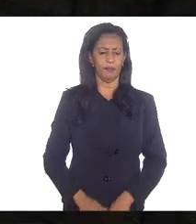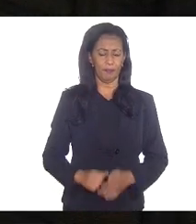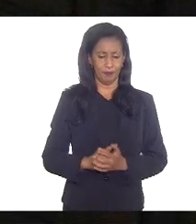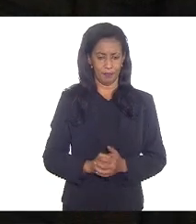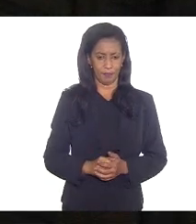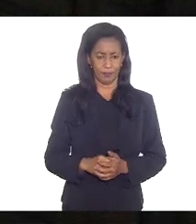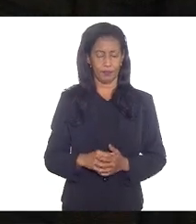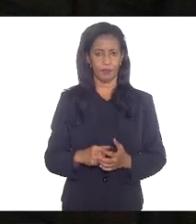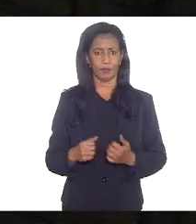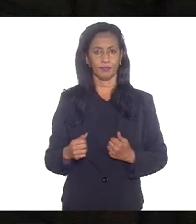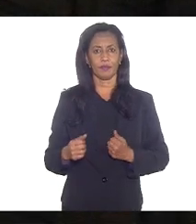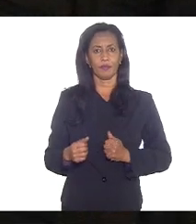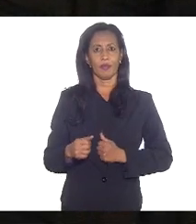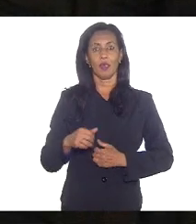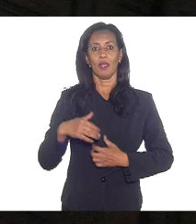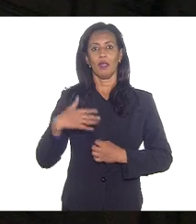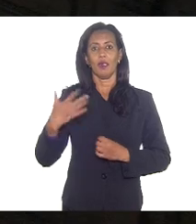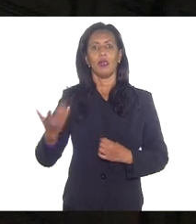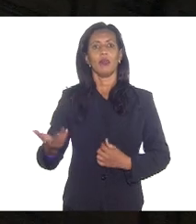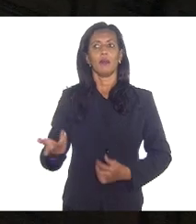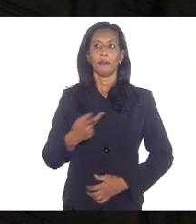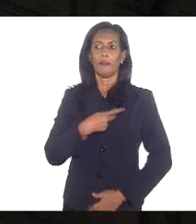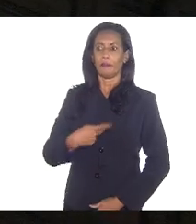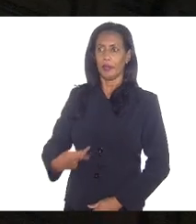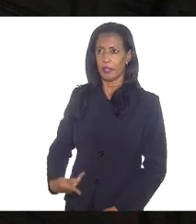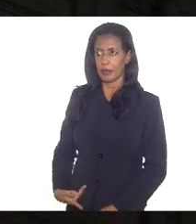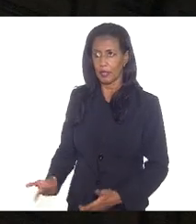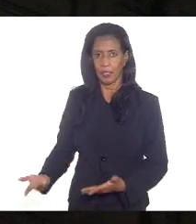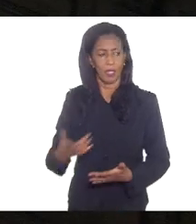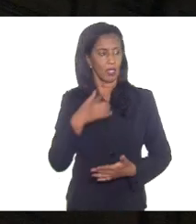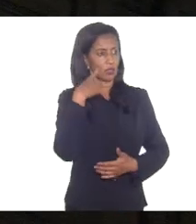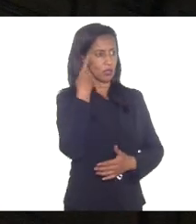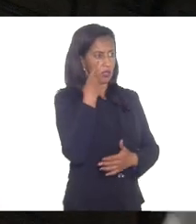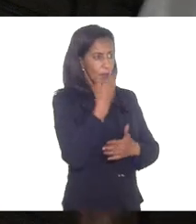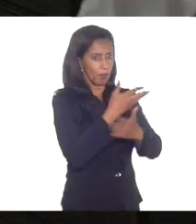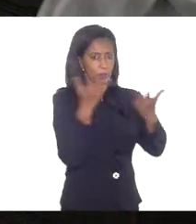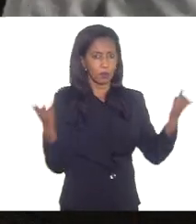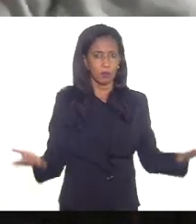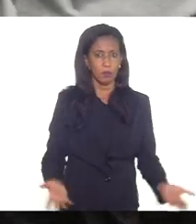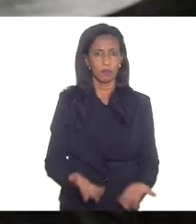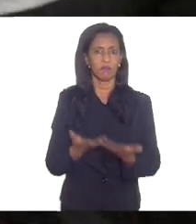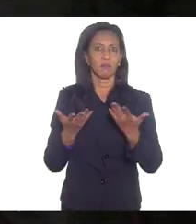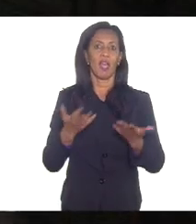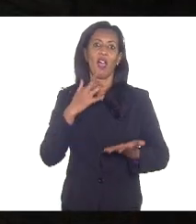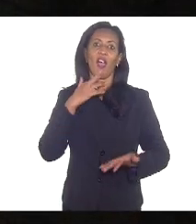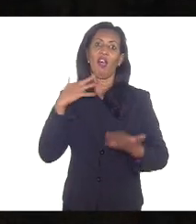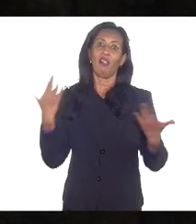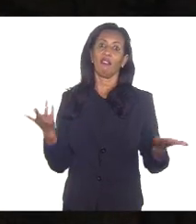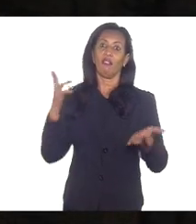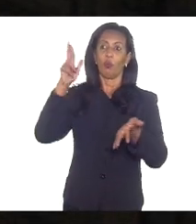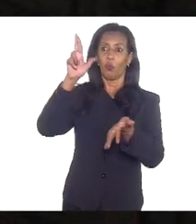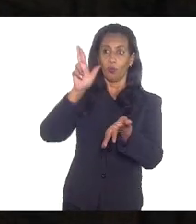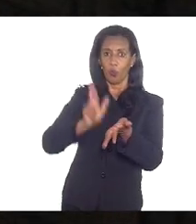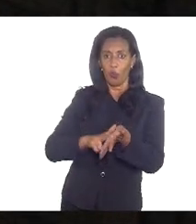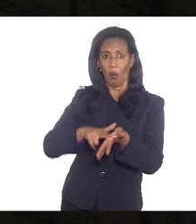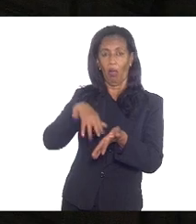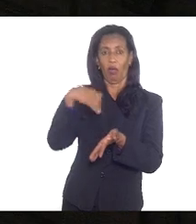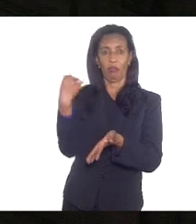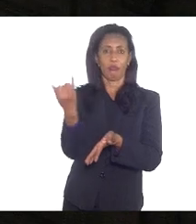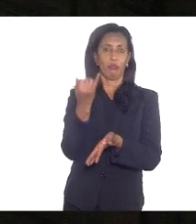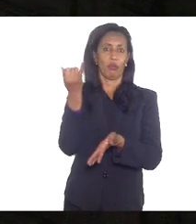Senhor presidente, senhoras deputadas, senhores deputados, ainda que reconheçamos a importância